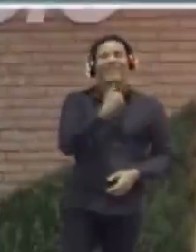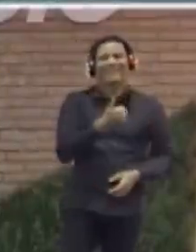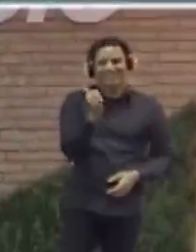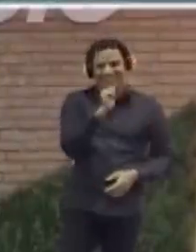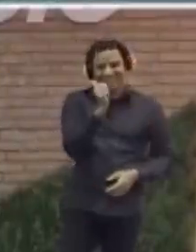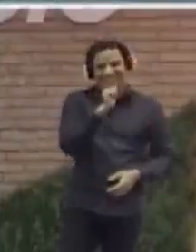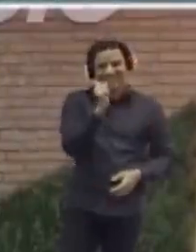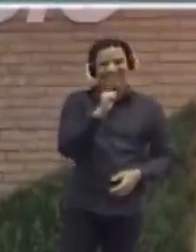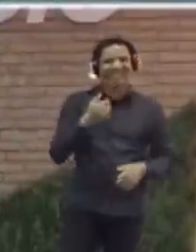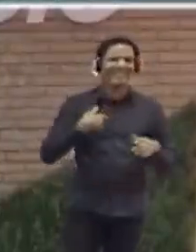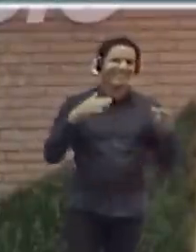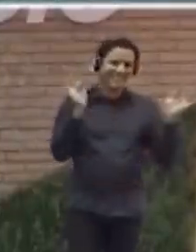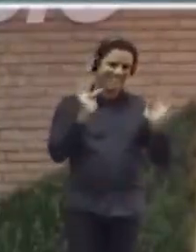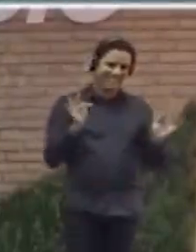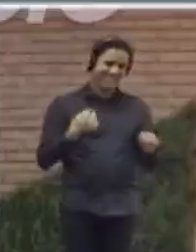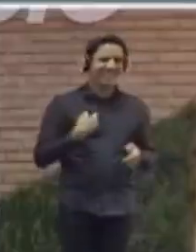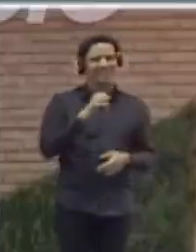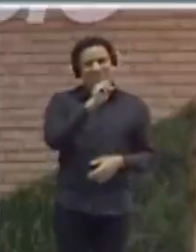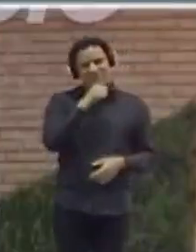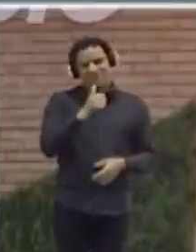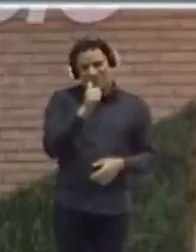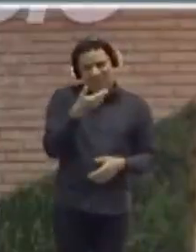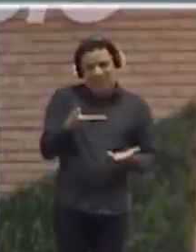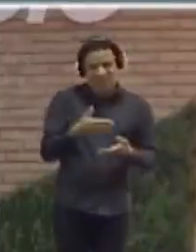vou ser o mais eficiente que eu puder hoje.